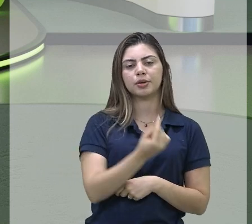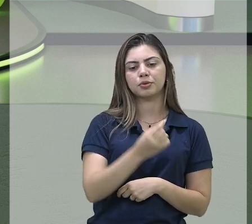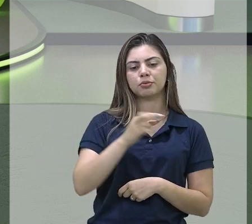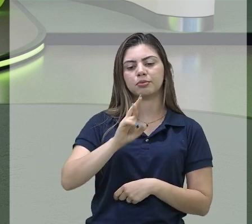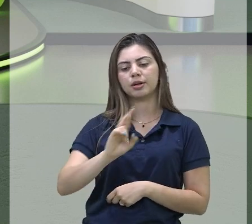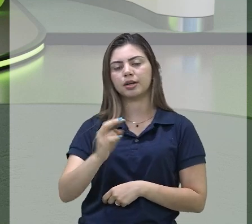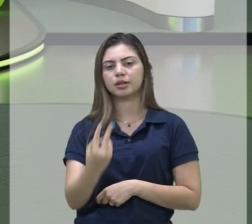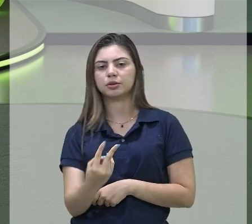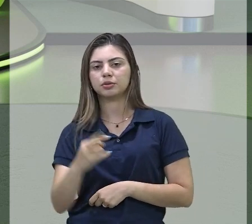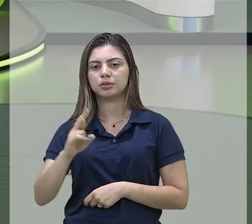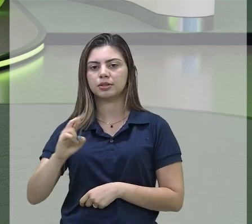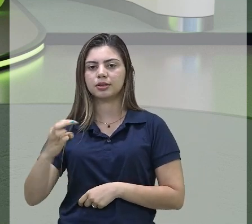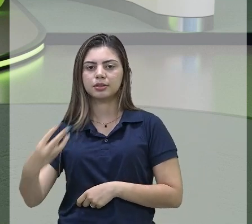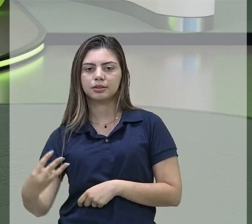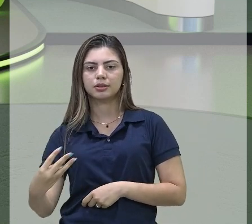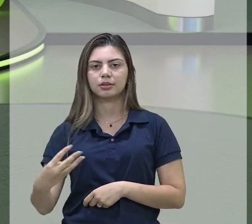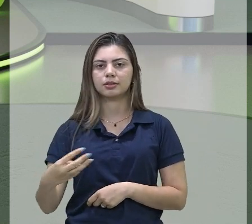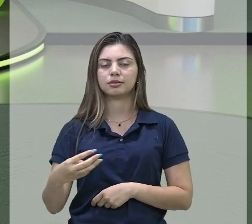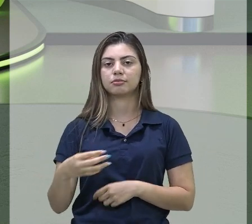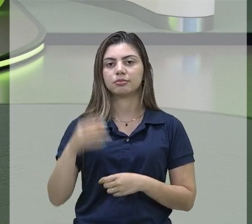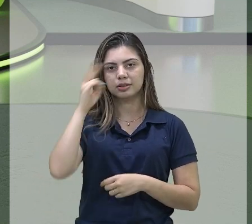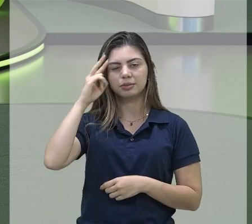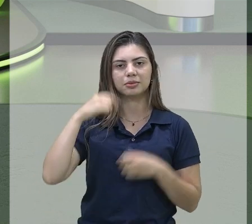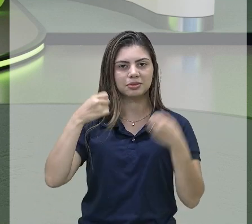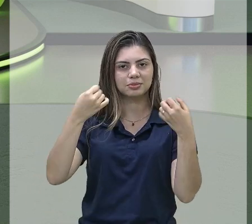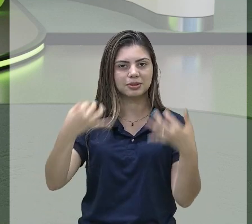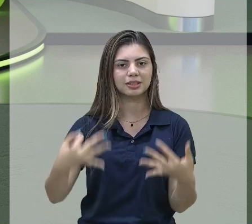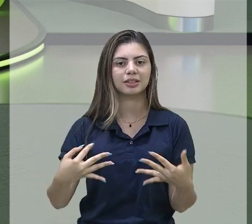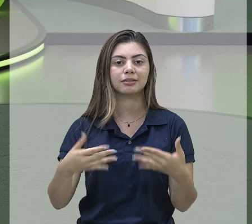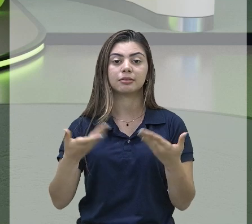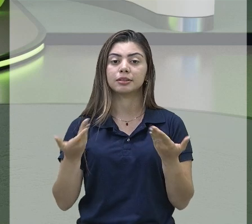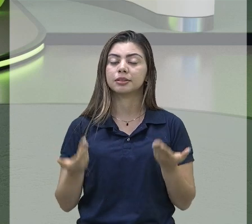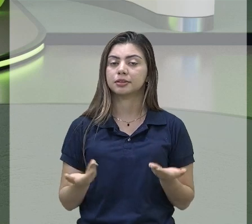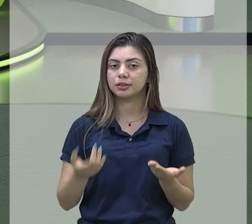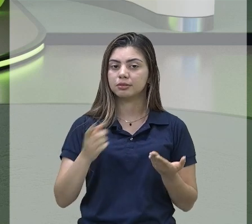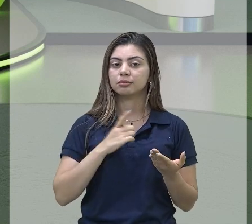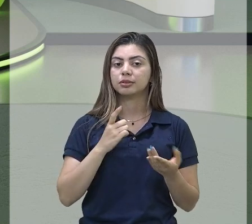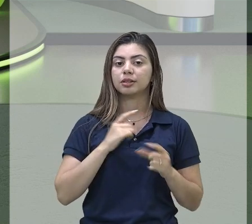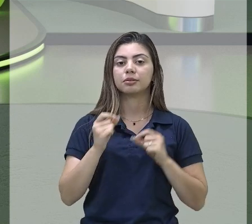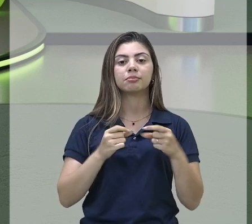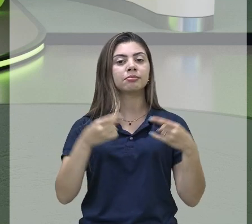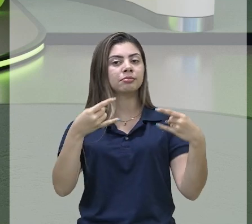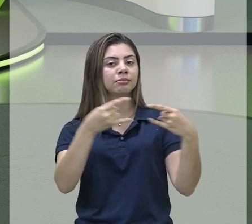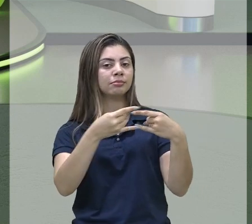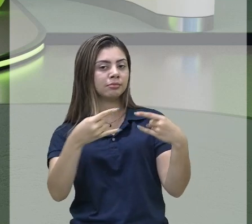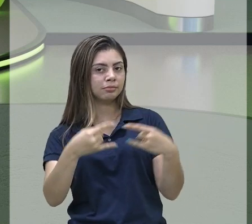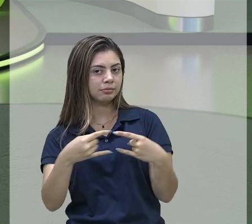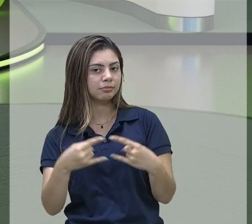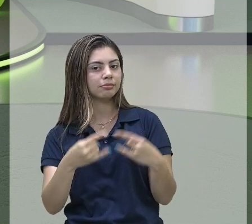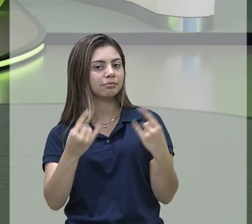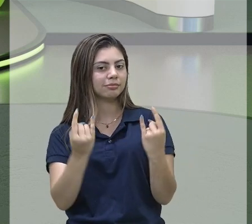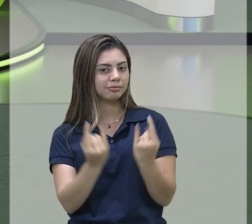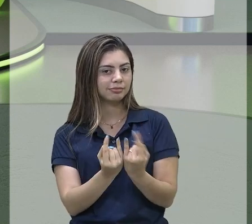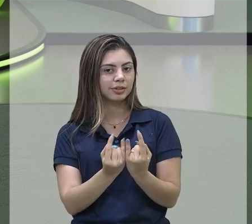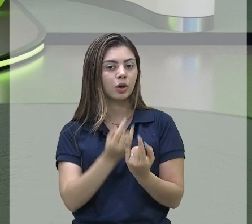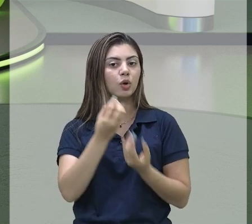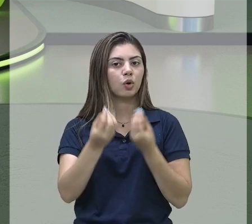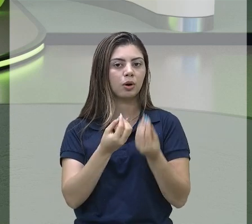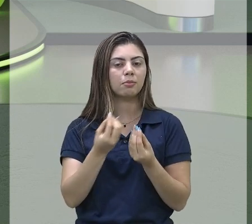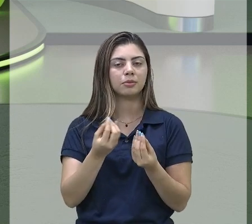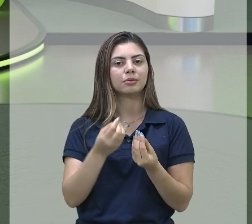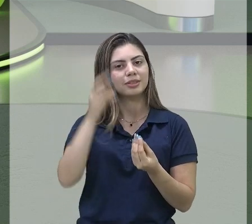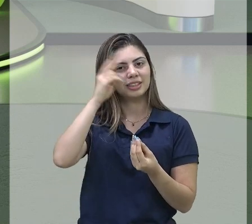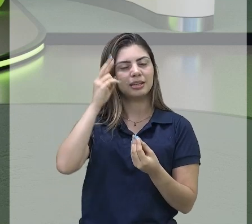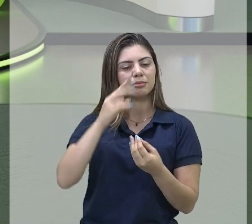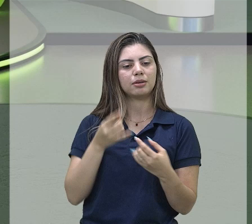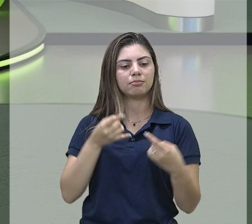R2, percebam, como eu disse, que em uma associação em paralelo, eu fico na frente do outro,